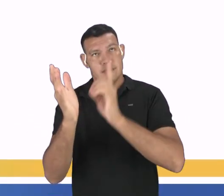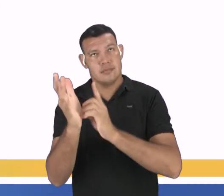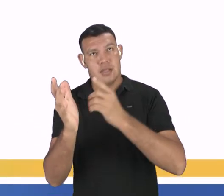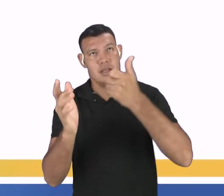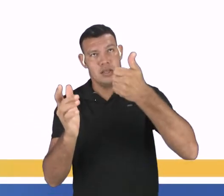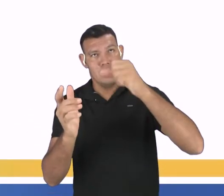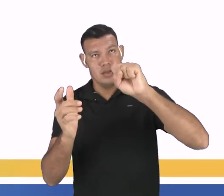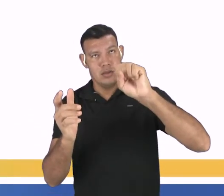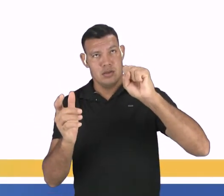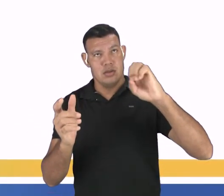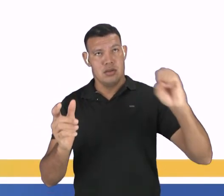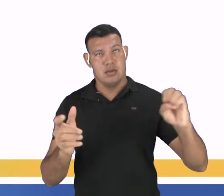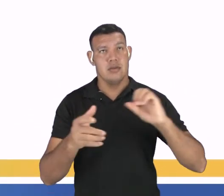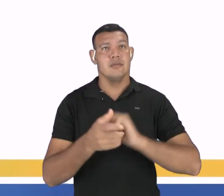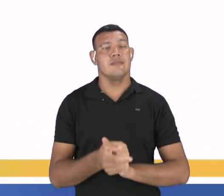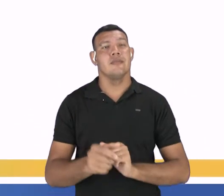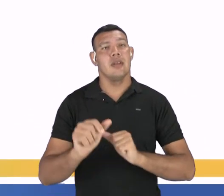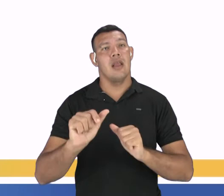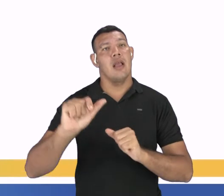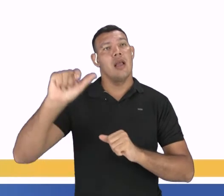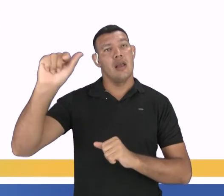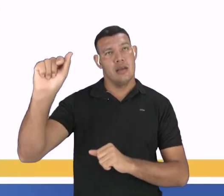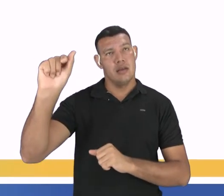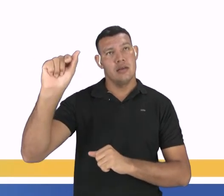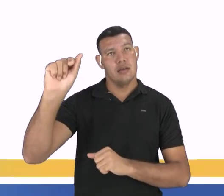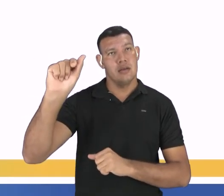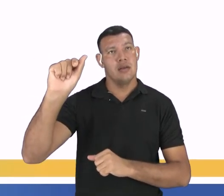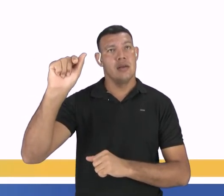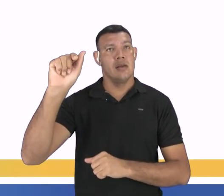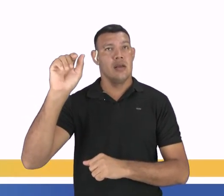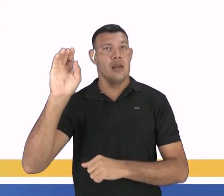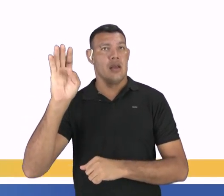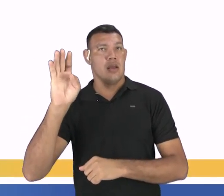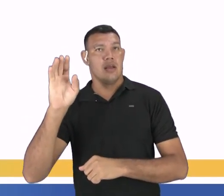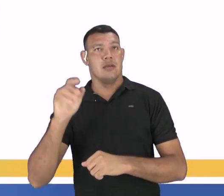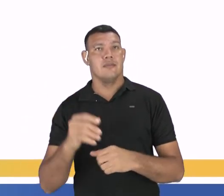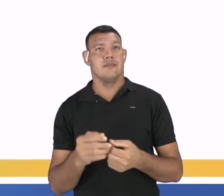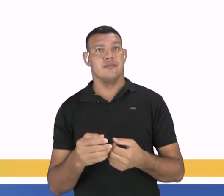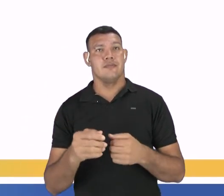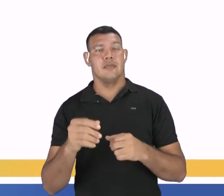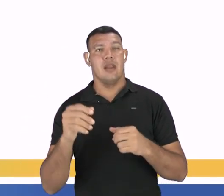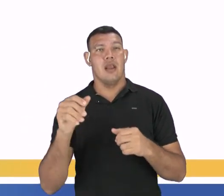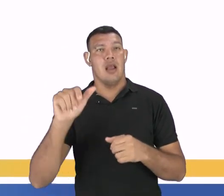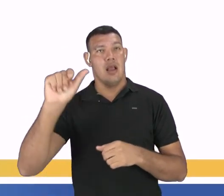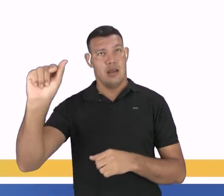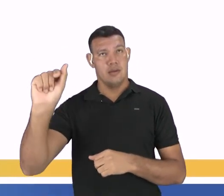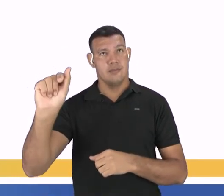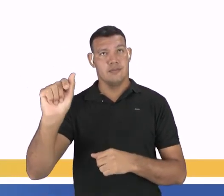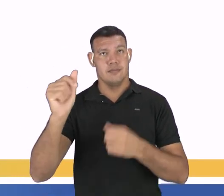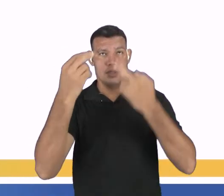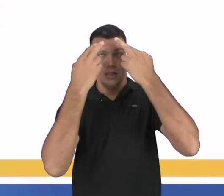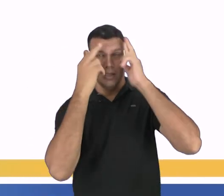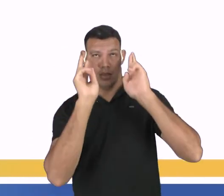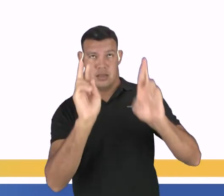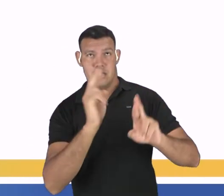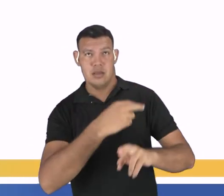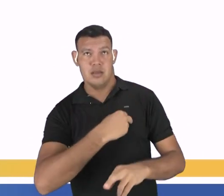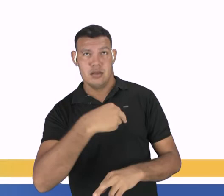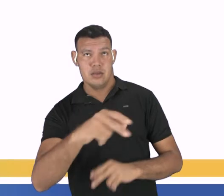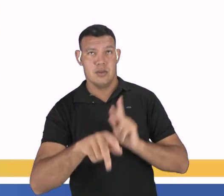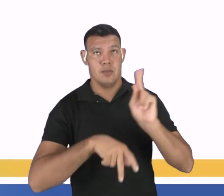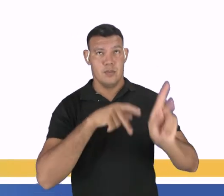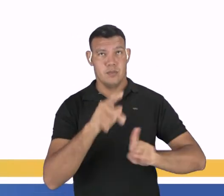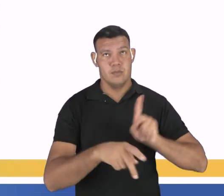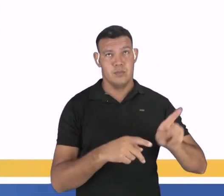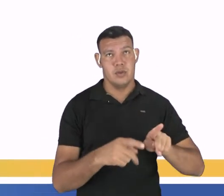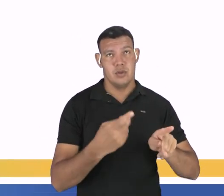respeito à religião das populações nativas, princípio que norteou a ideologia imperialista. B. O investimento do capital